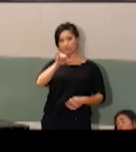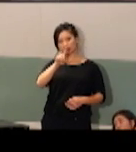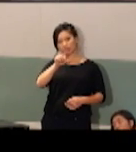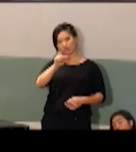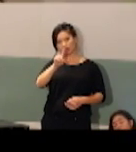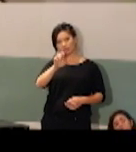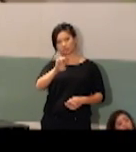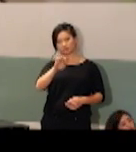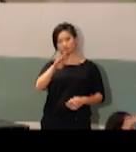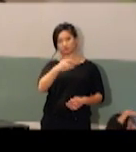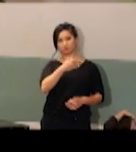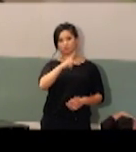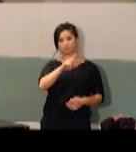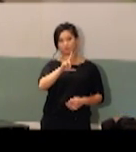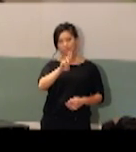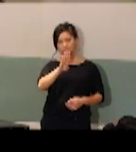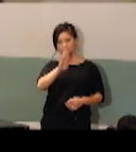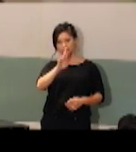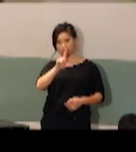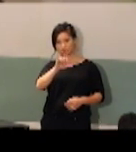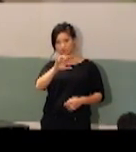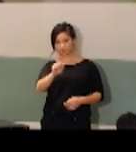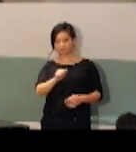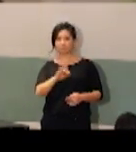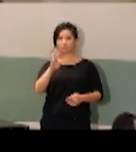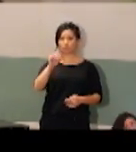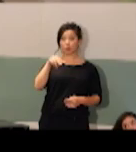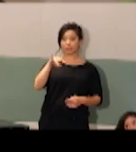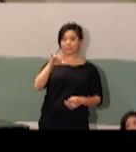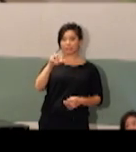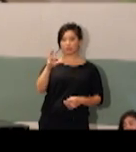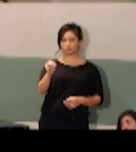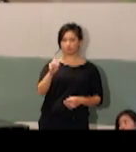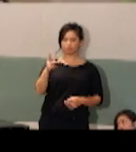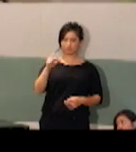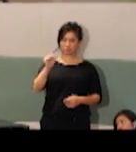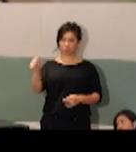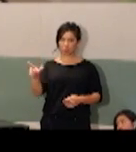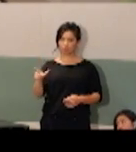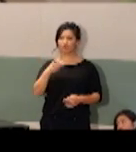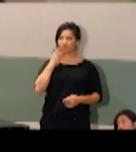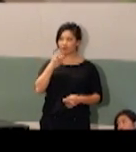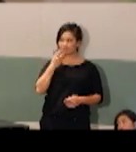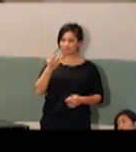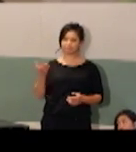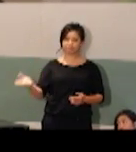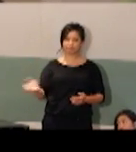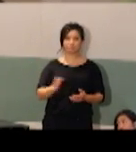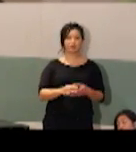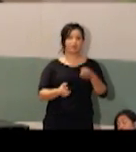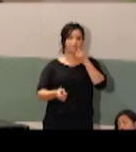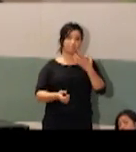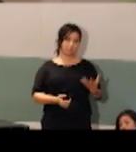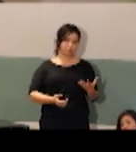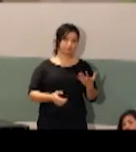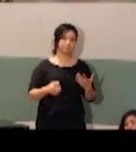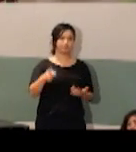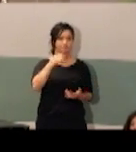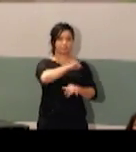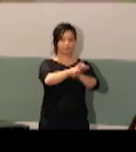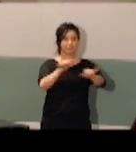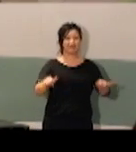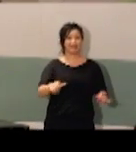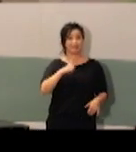para todos que, nesse ritmo de crescimento, entrando 12 mil novos carros